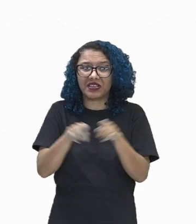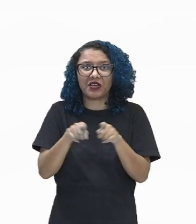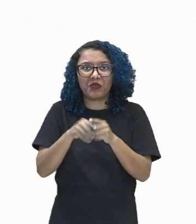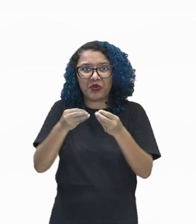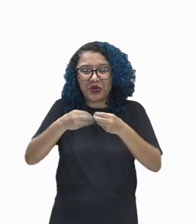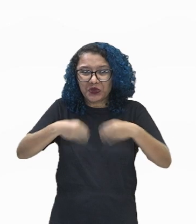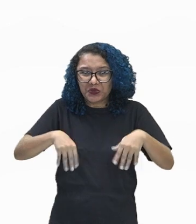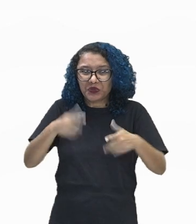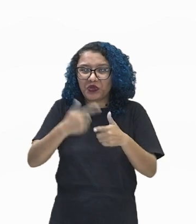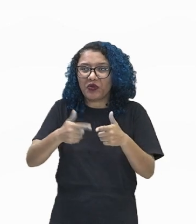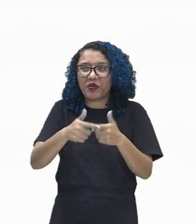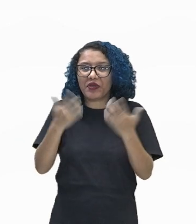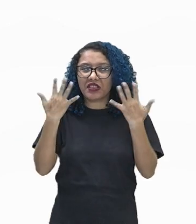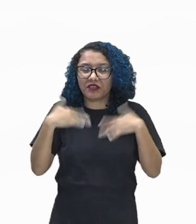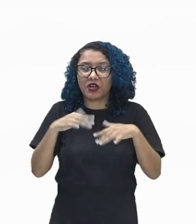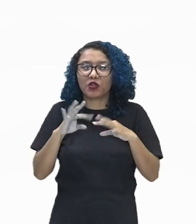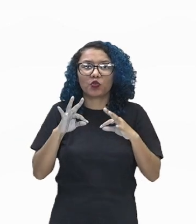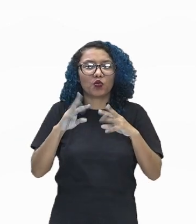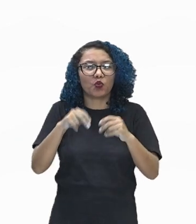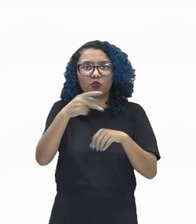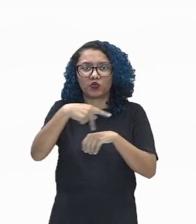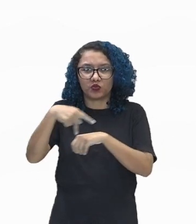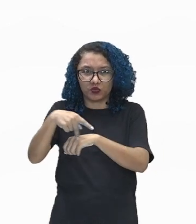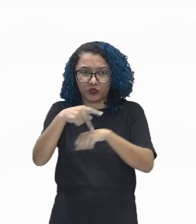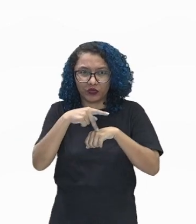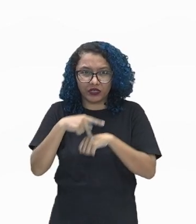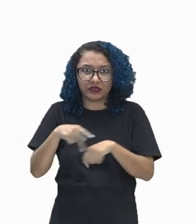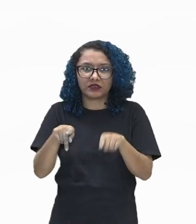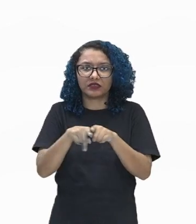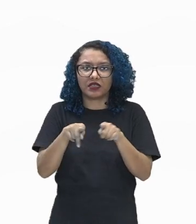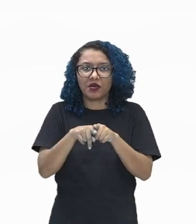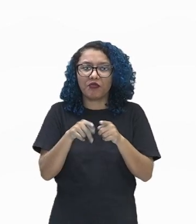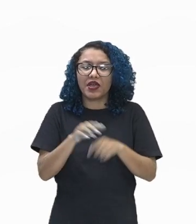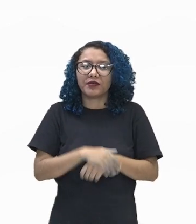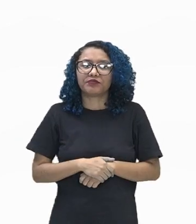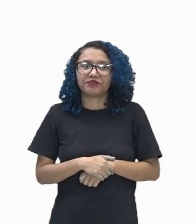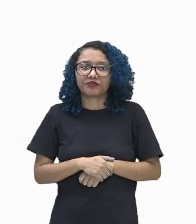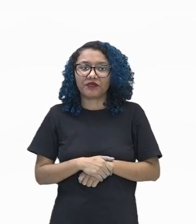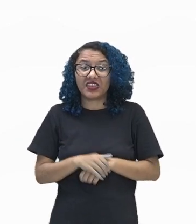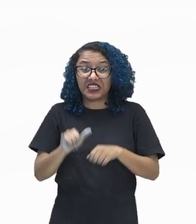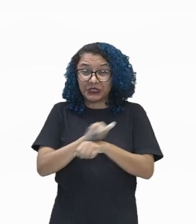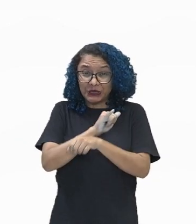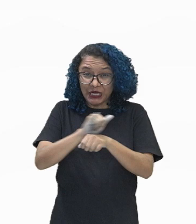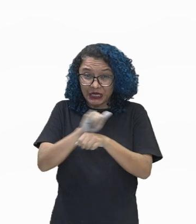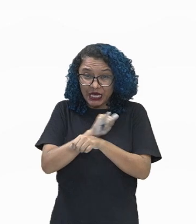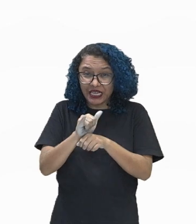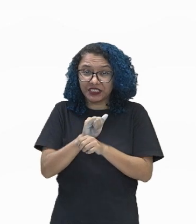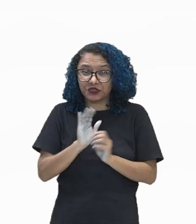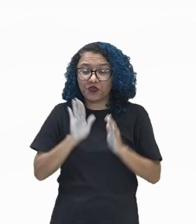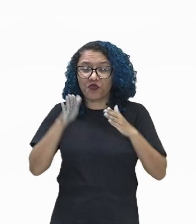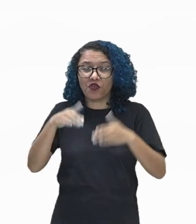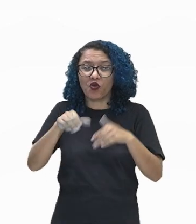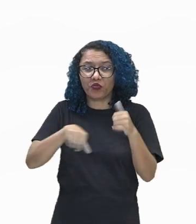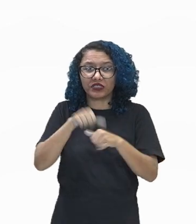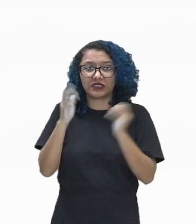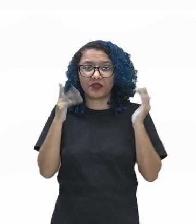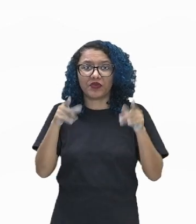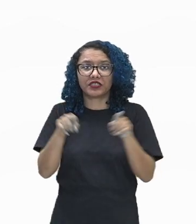13.2, integrar medidas contra a mudança climática em políticas e planos